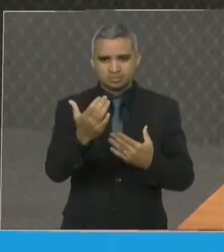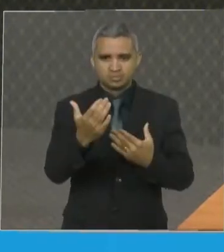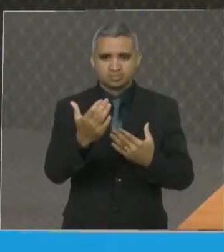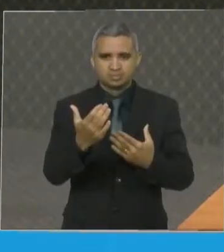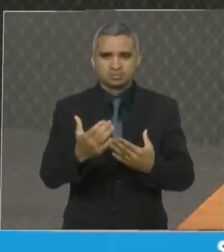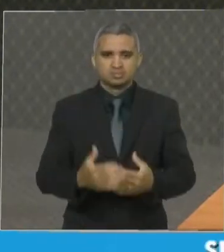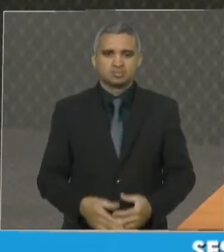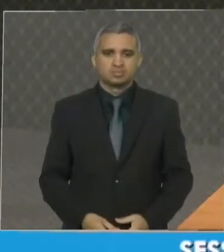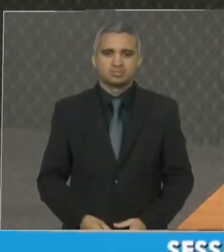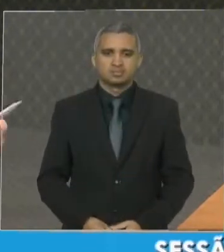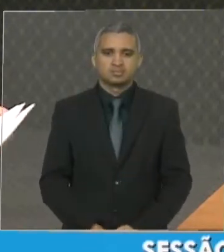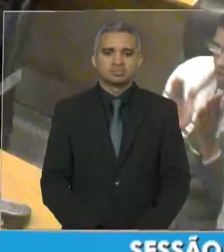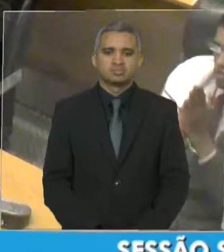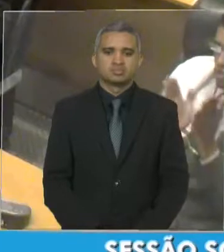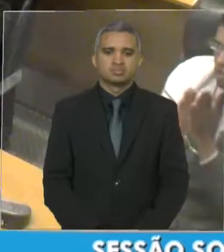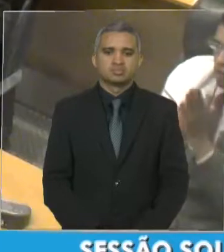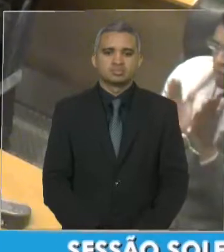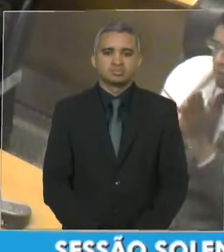Toda. Shalom.